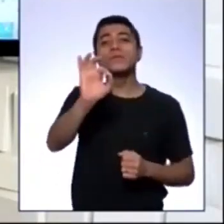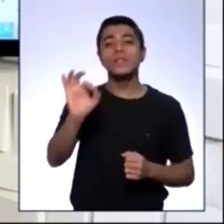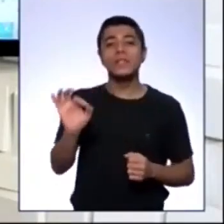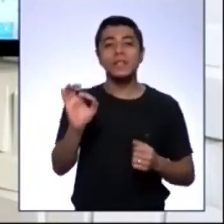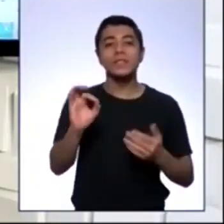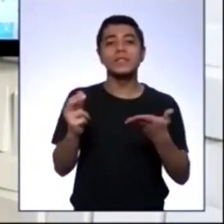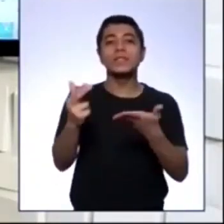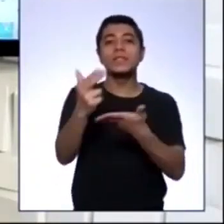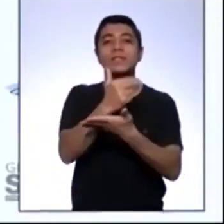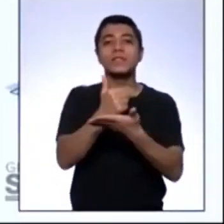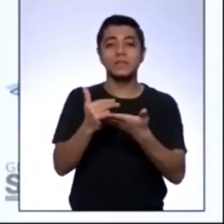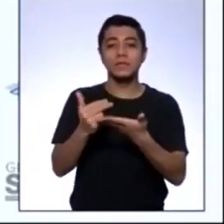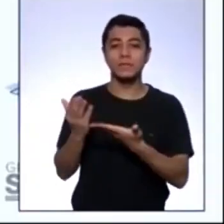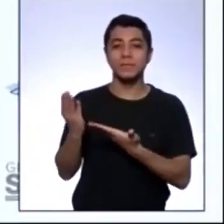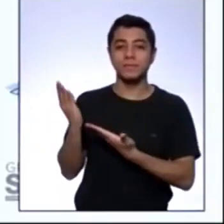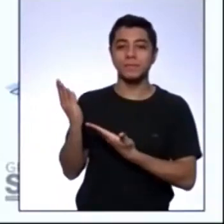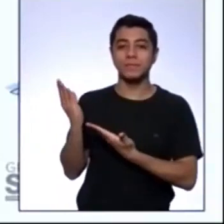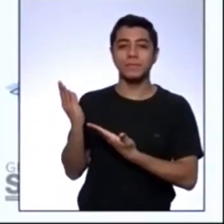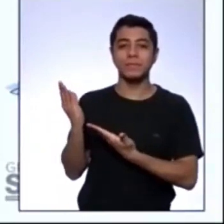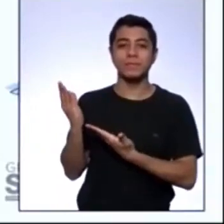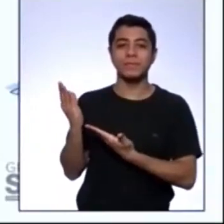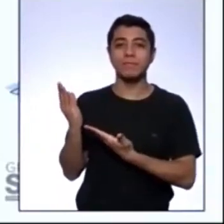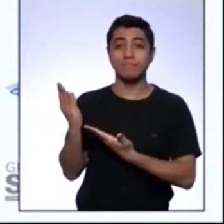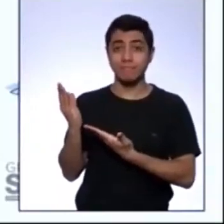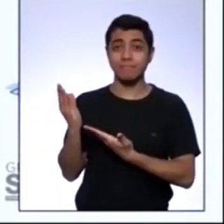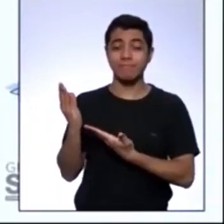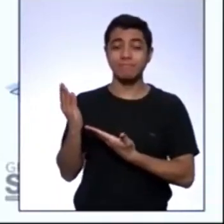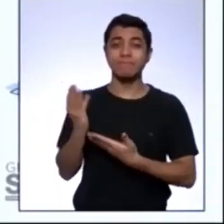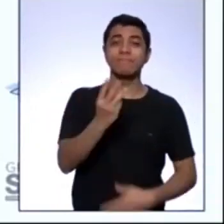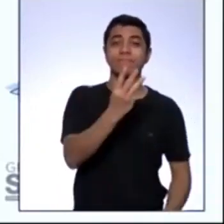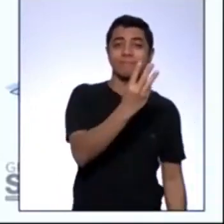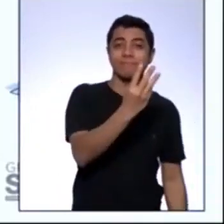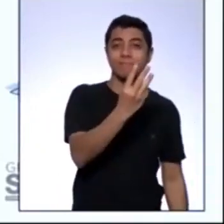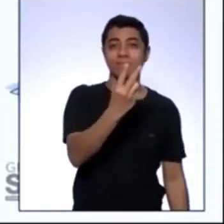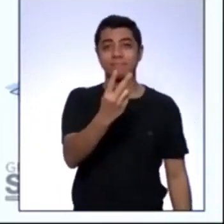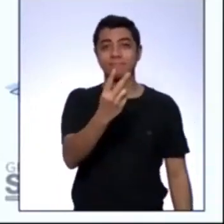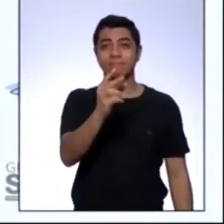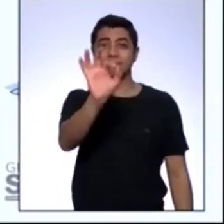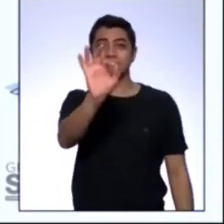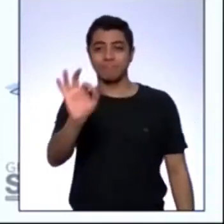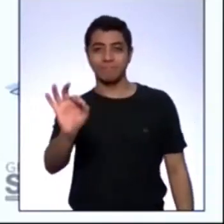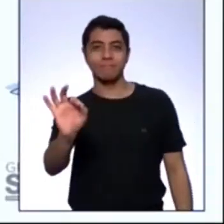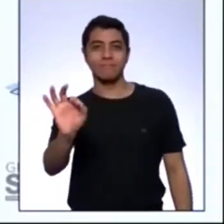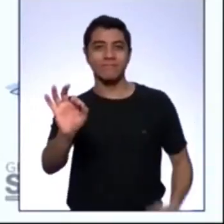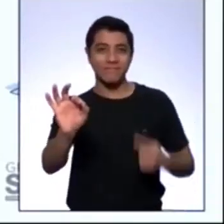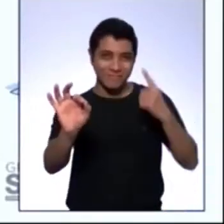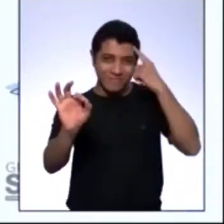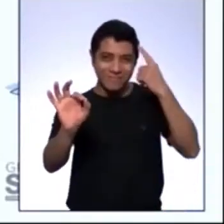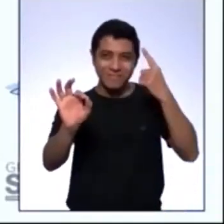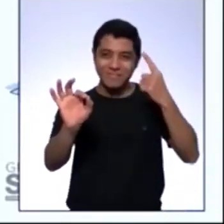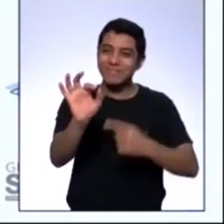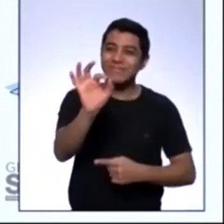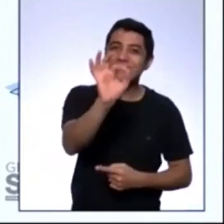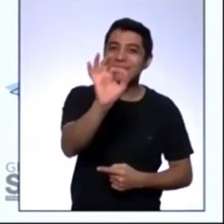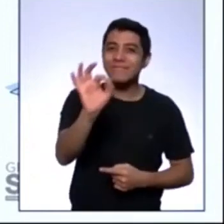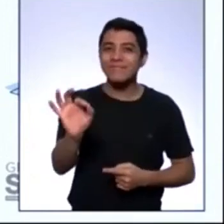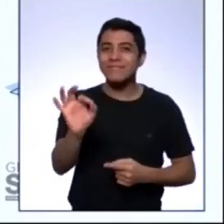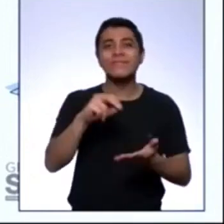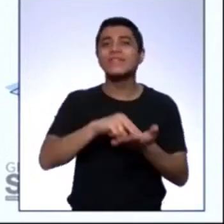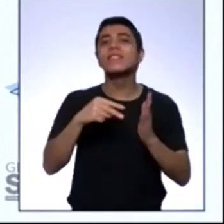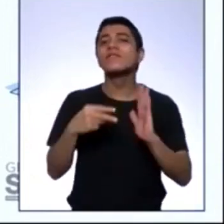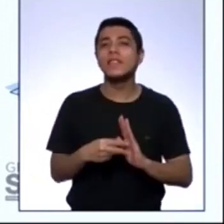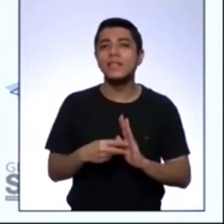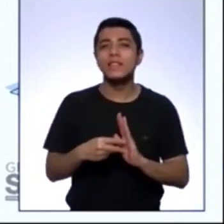Zinho aí ó trinta e dois por cento Qual que é a leitura que você faz você vai fazer 32 /